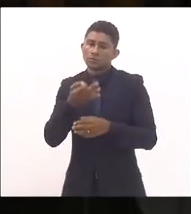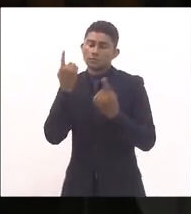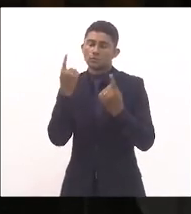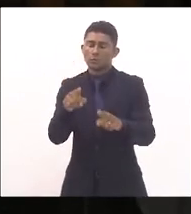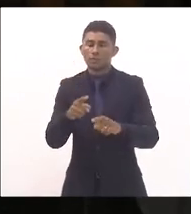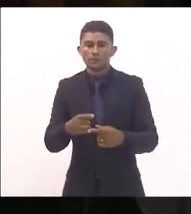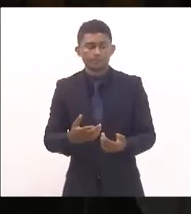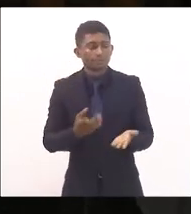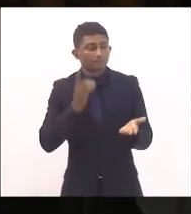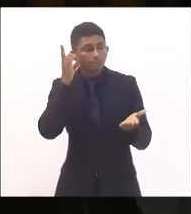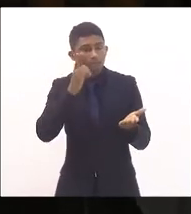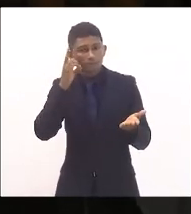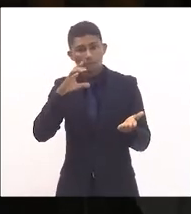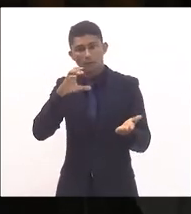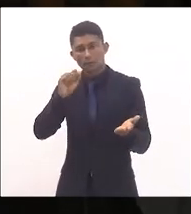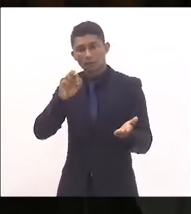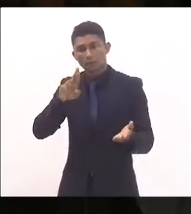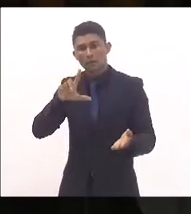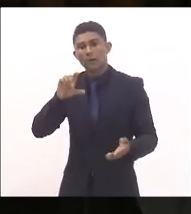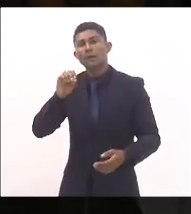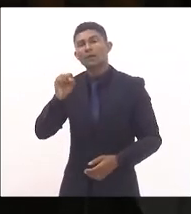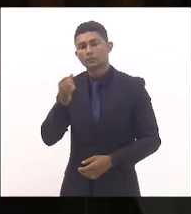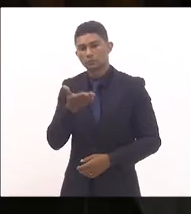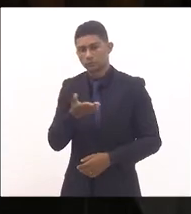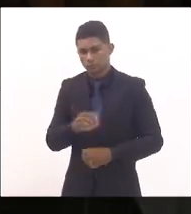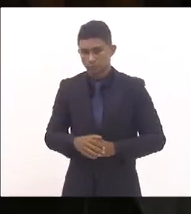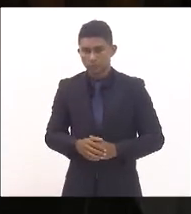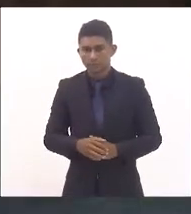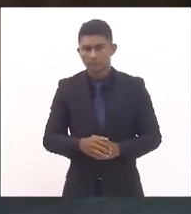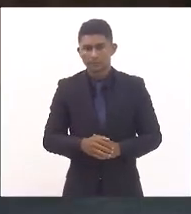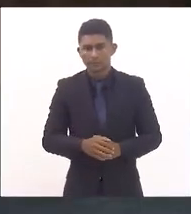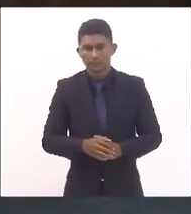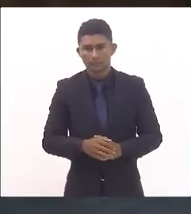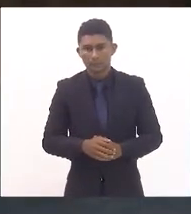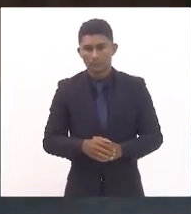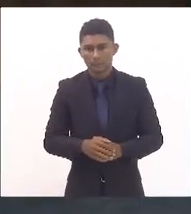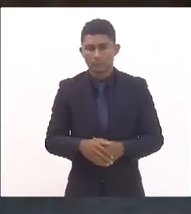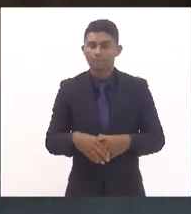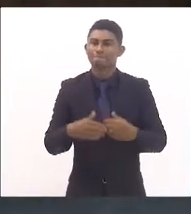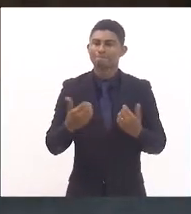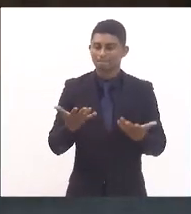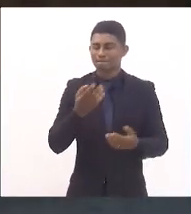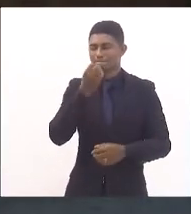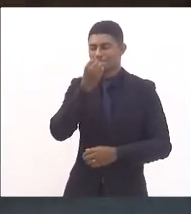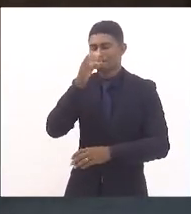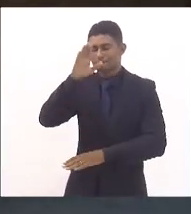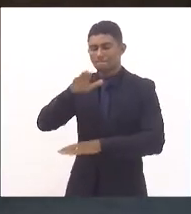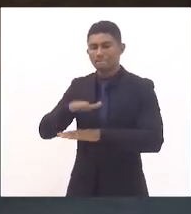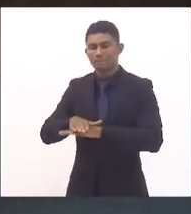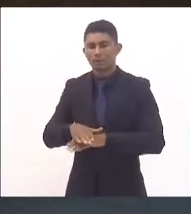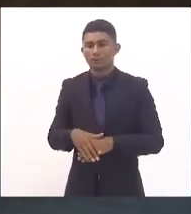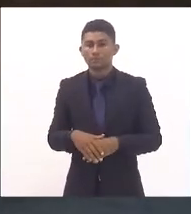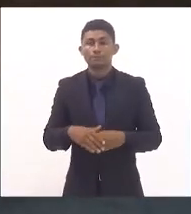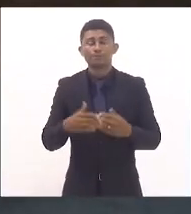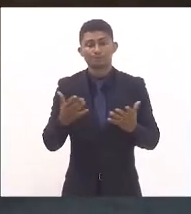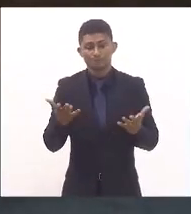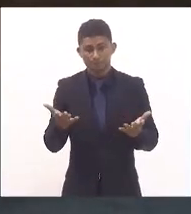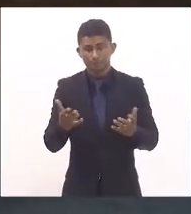Carlos Augusto. Deputado, é que de repente, boa tarde, de